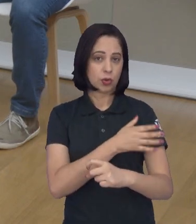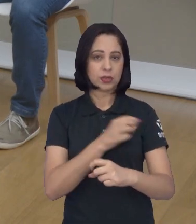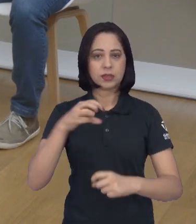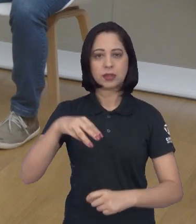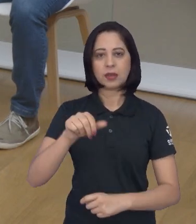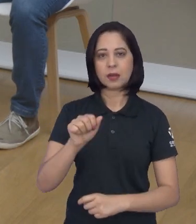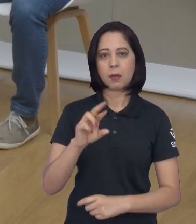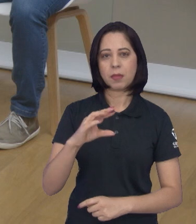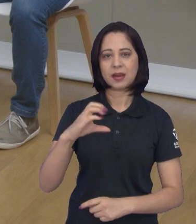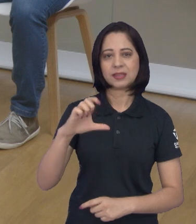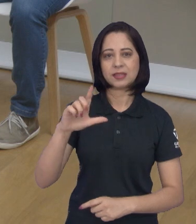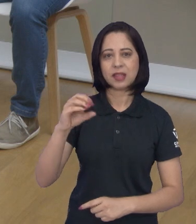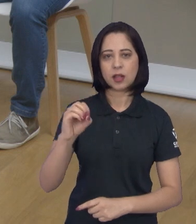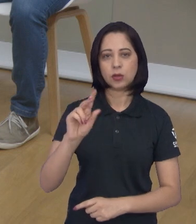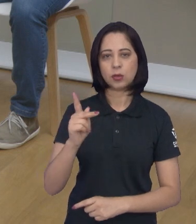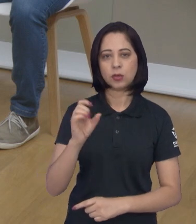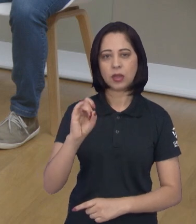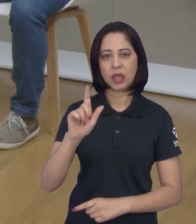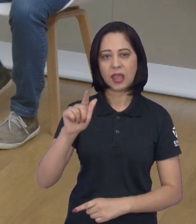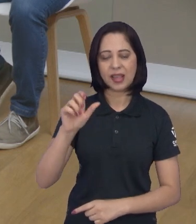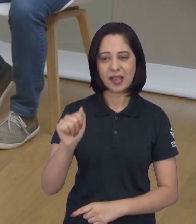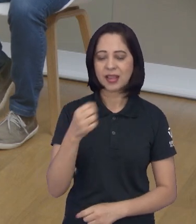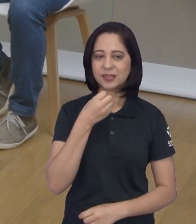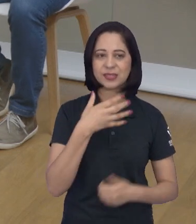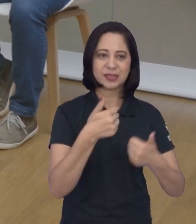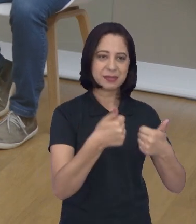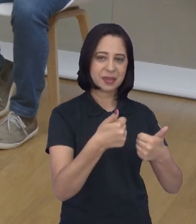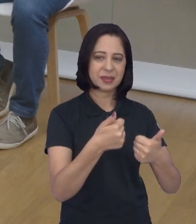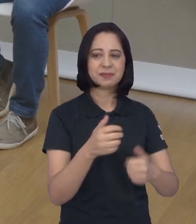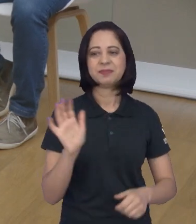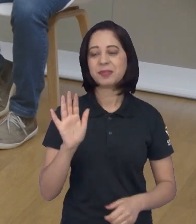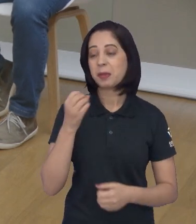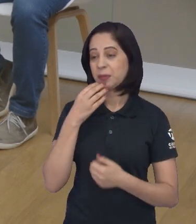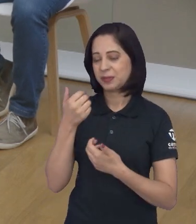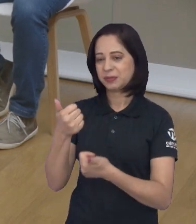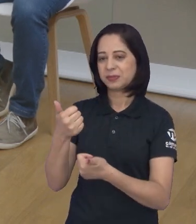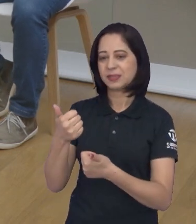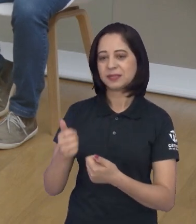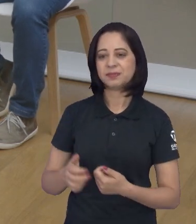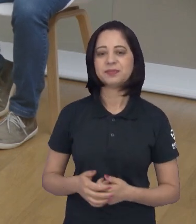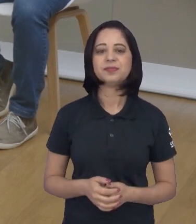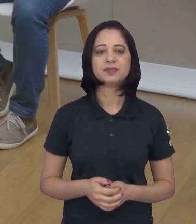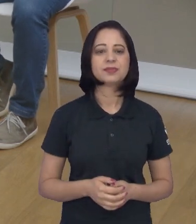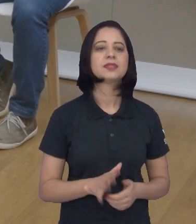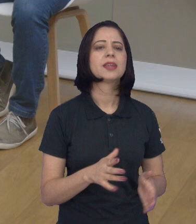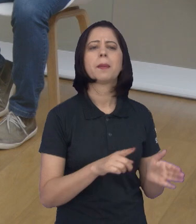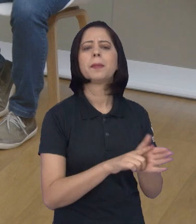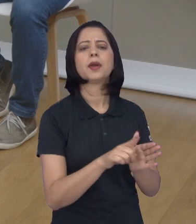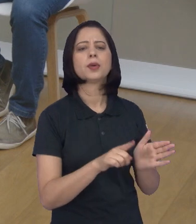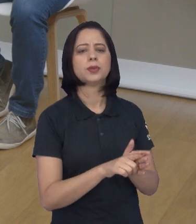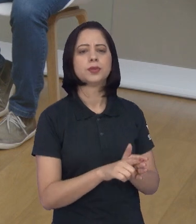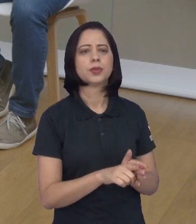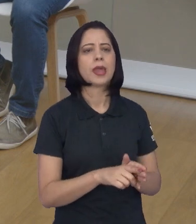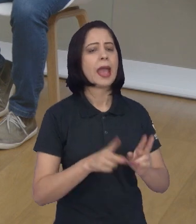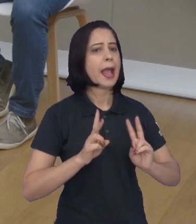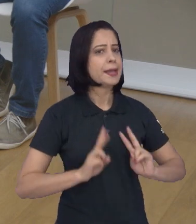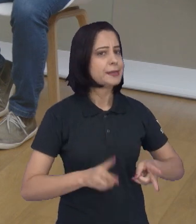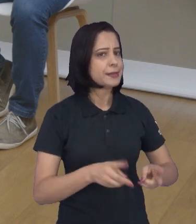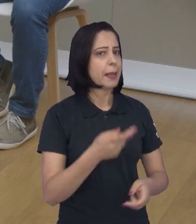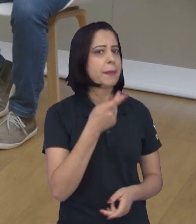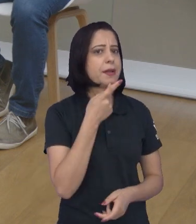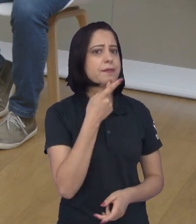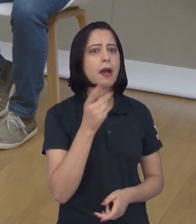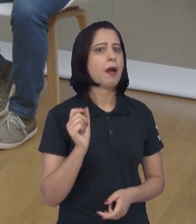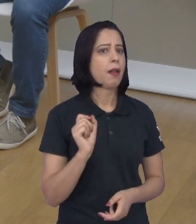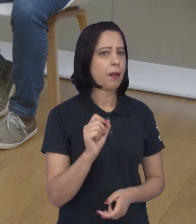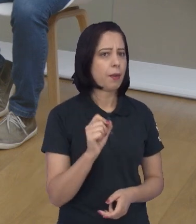Irga tudo bem Dr Marcelo Oi gele tudo bem Tudo ótimo Doutor as pessoas têm mania de falar que a pressão